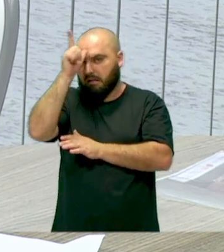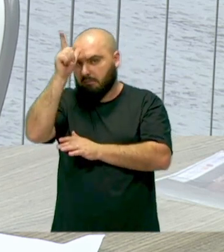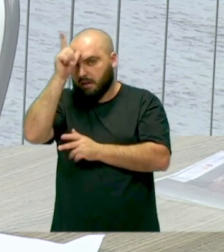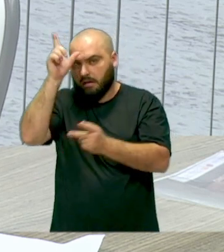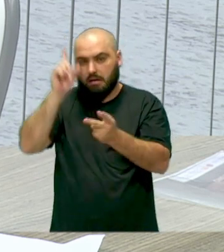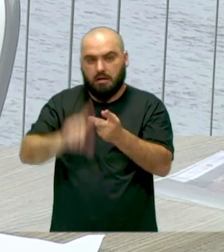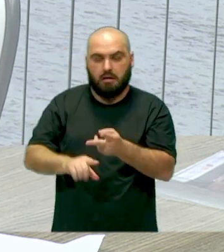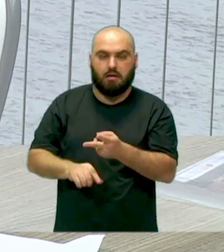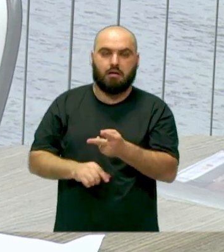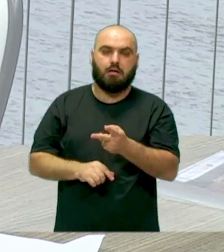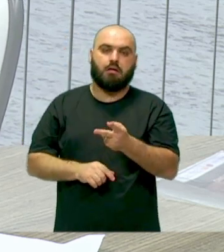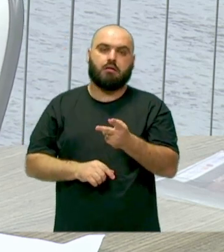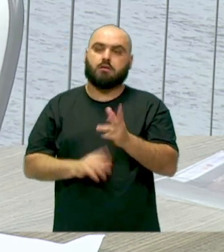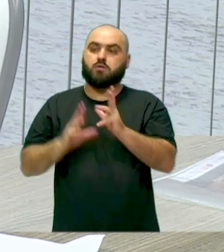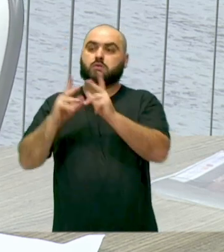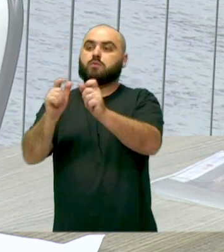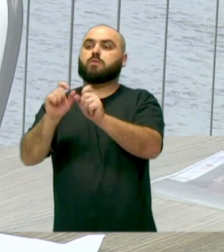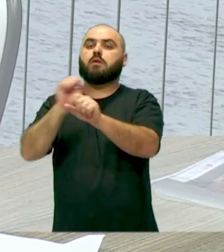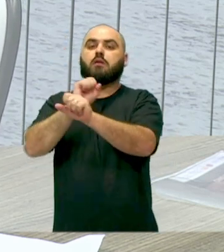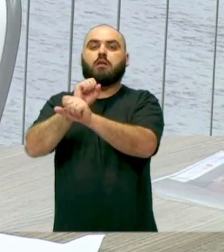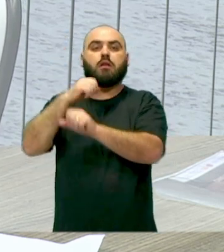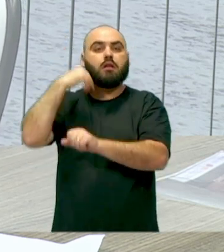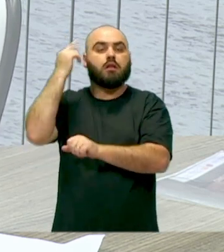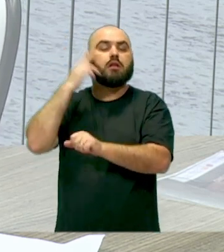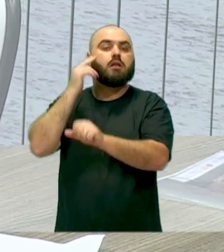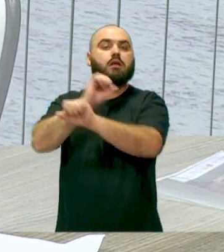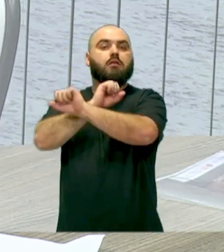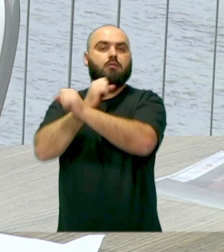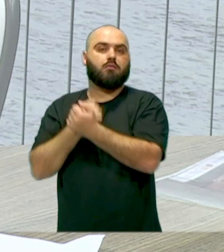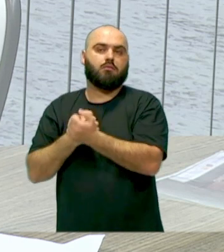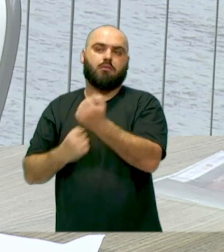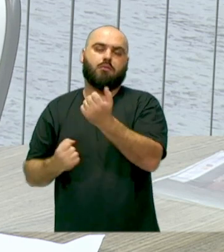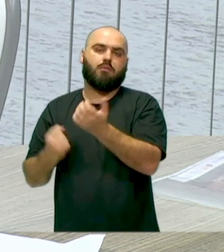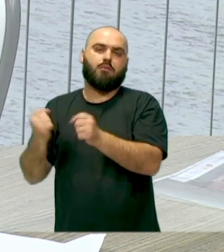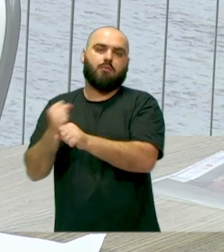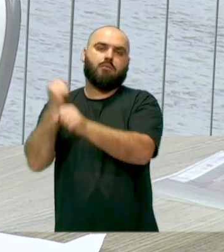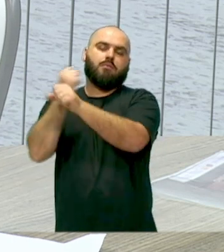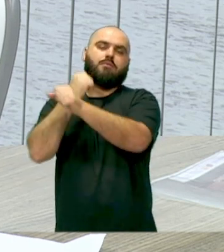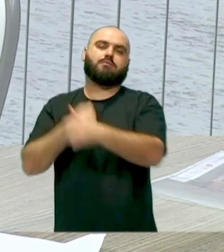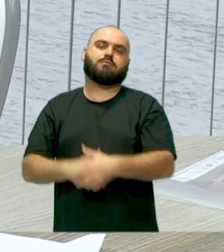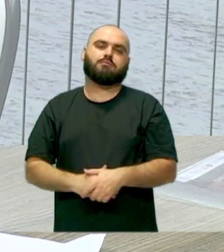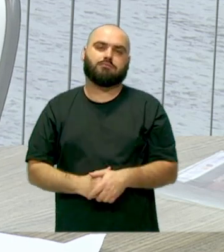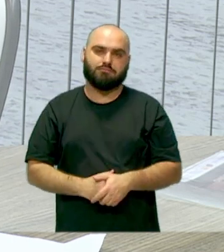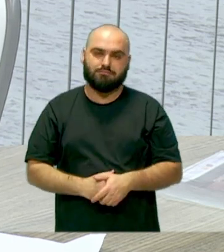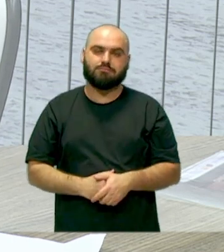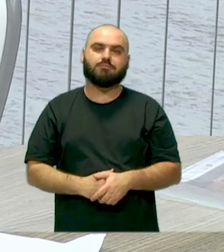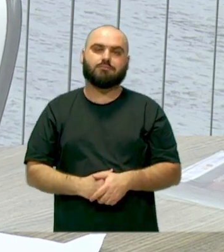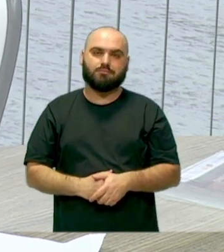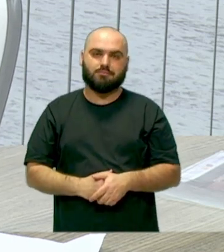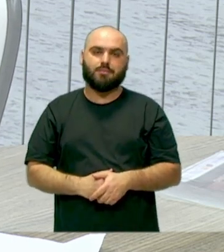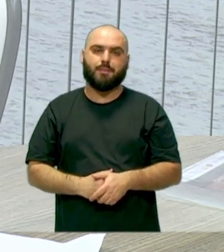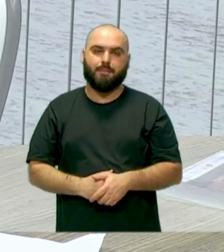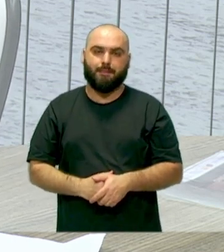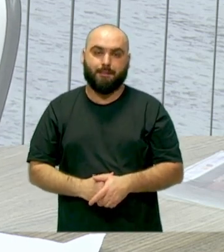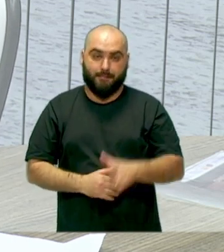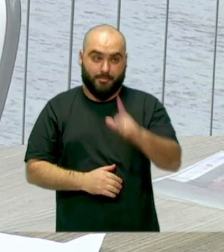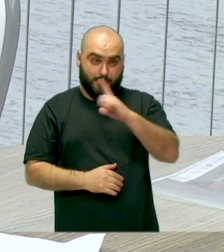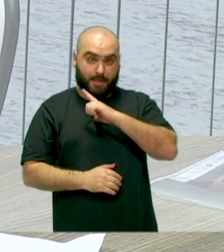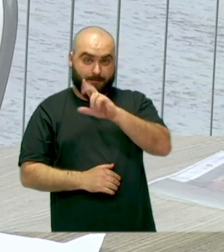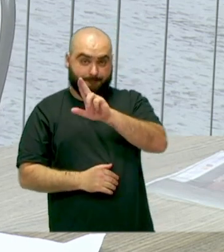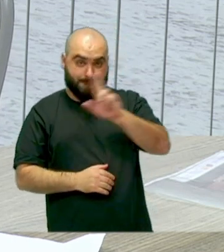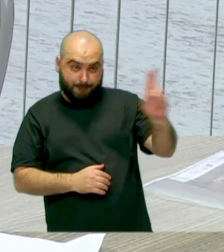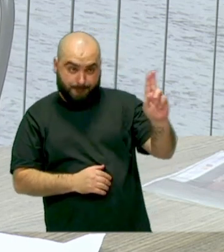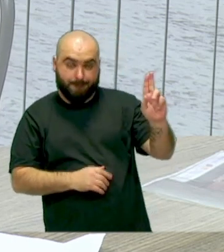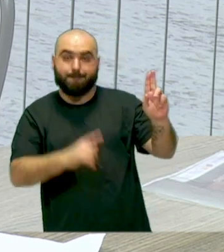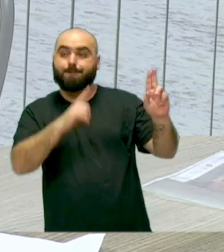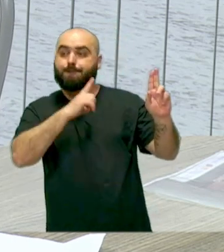alemães foram mão escrava. Então, fora ter um número, teve